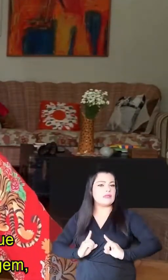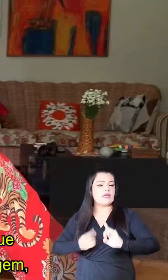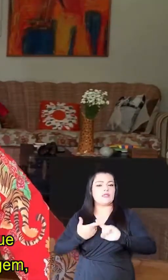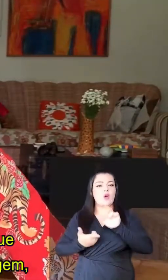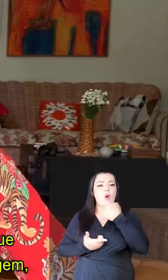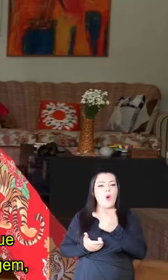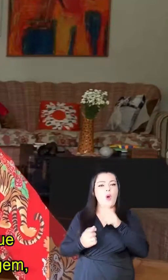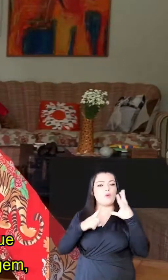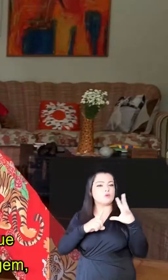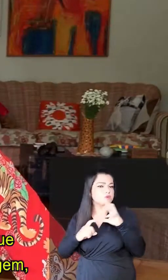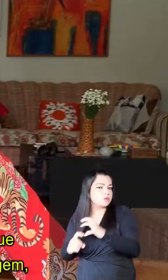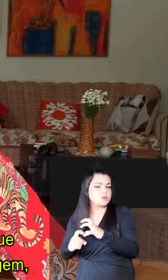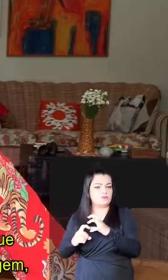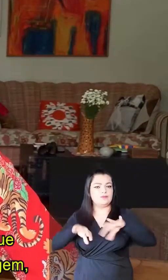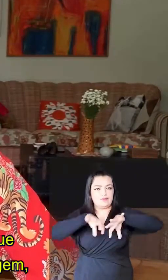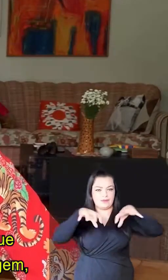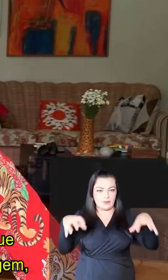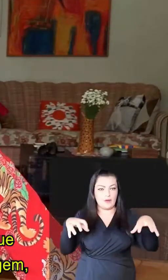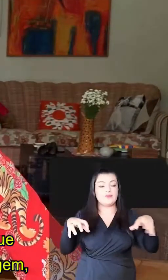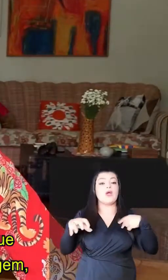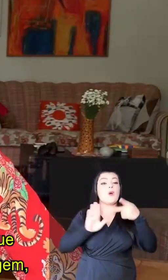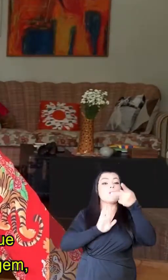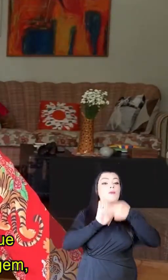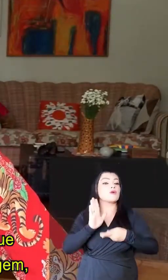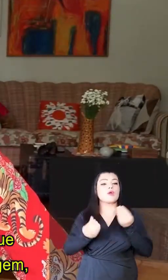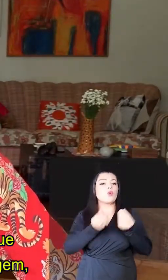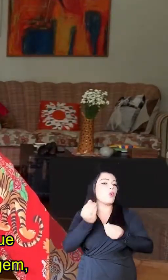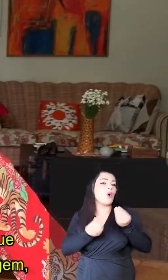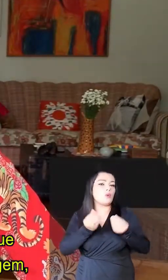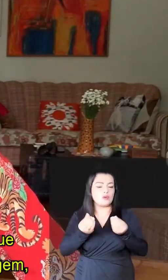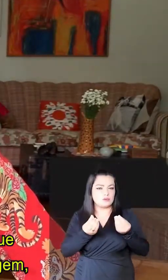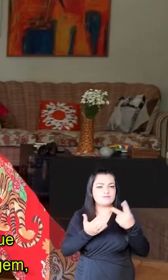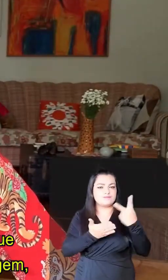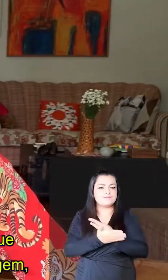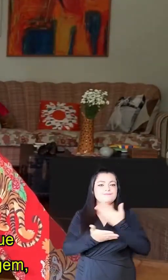social. Qual que é a ideia do projeto? É um projeto que acontece,